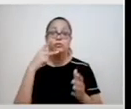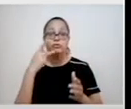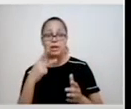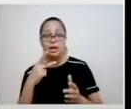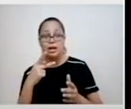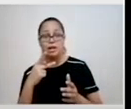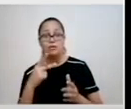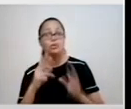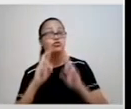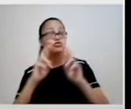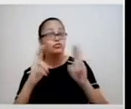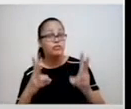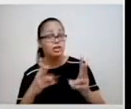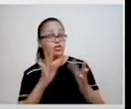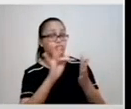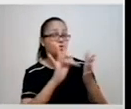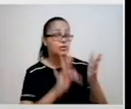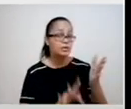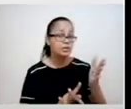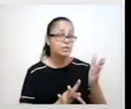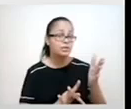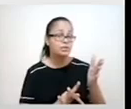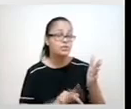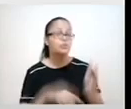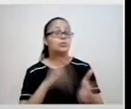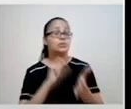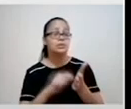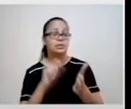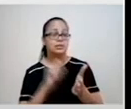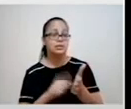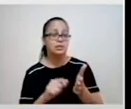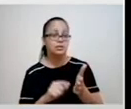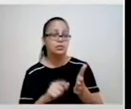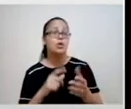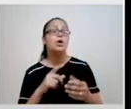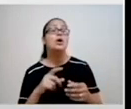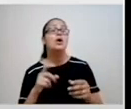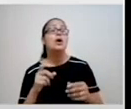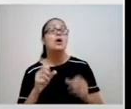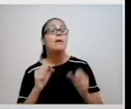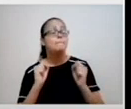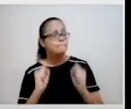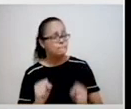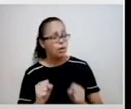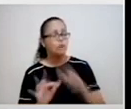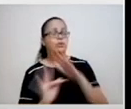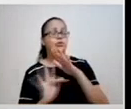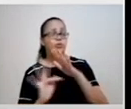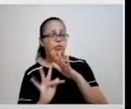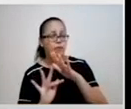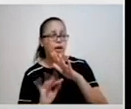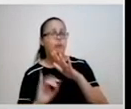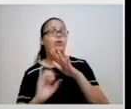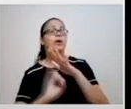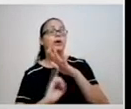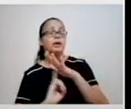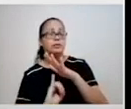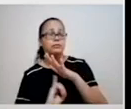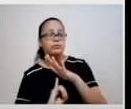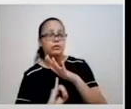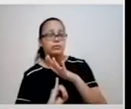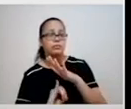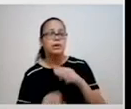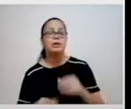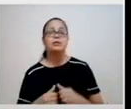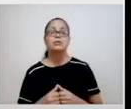do texto escrito. Ele pode ser tanto formal quanto informal. Né? Nós temos aí o interlocutor por perto, o que dá para a gente